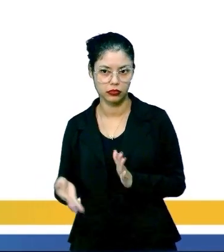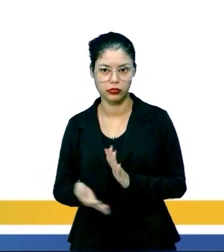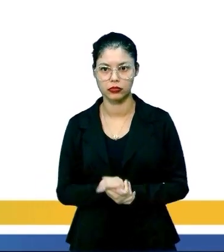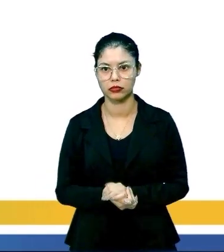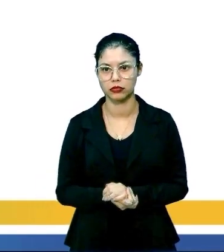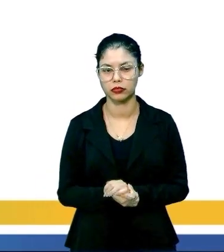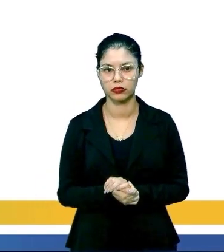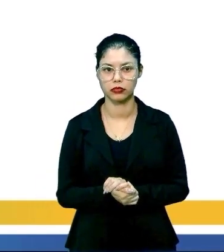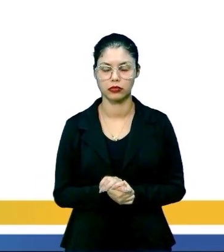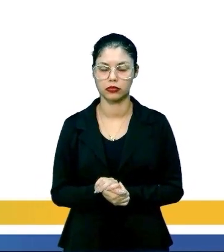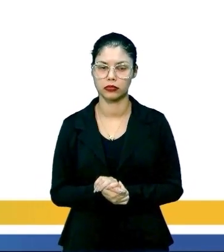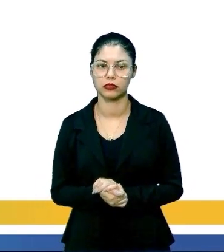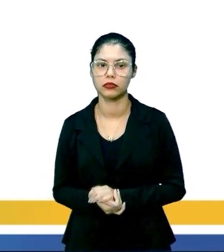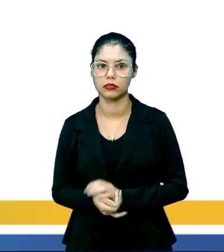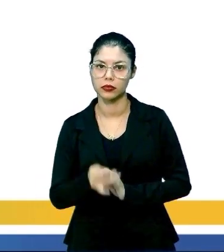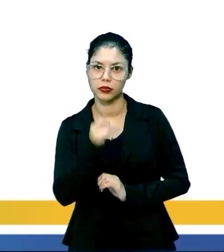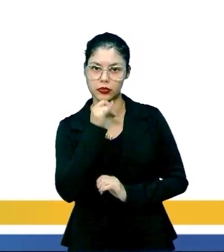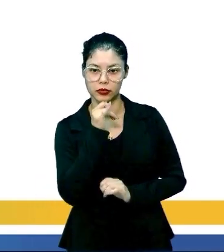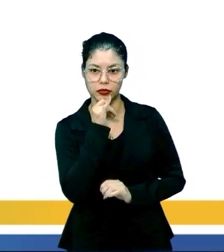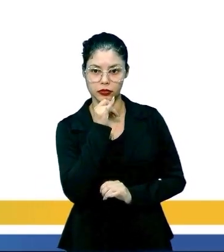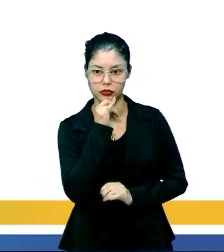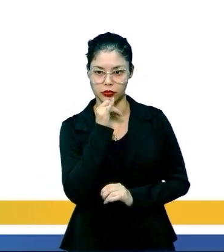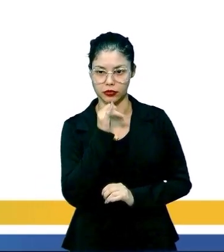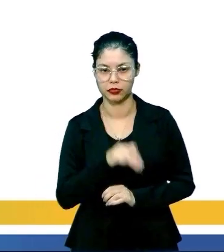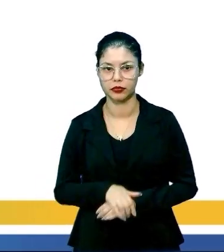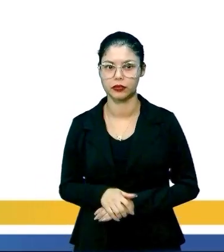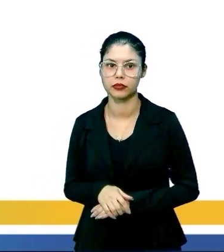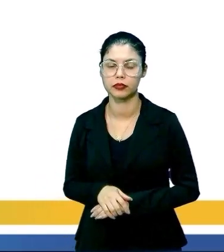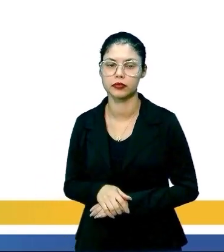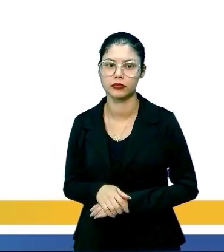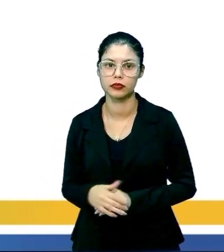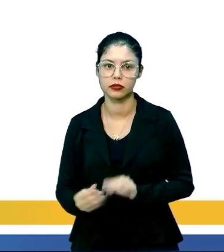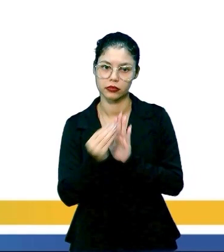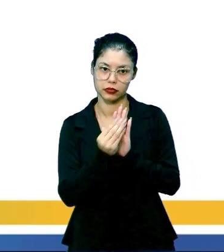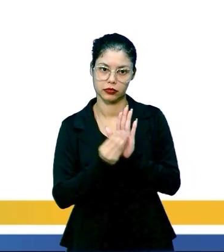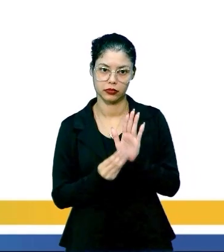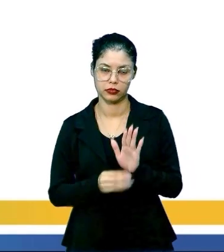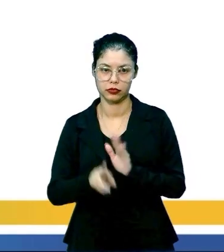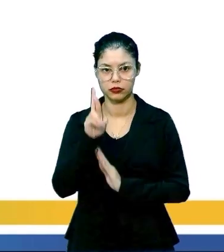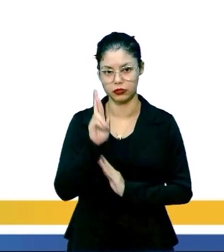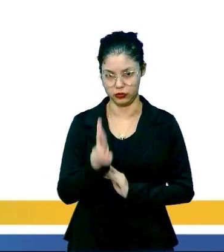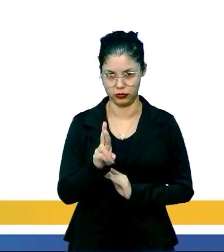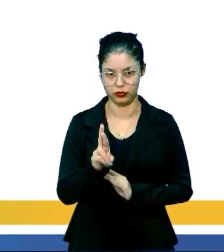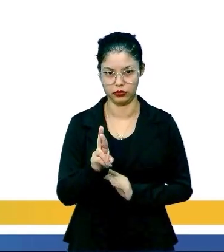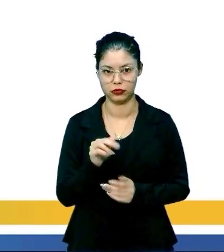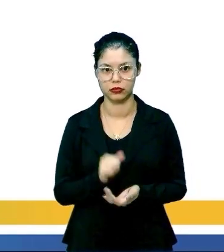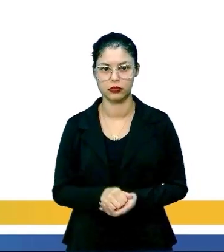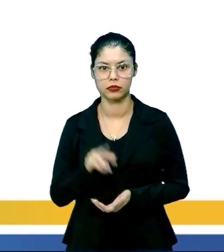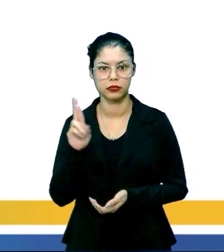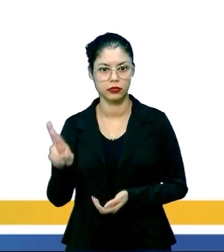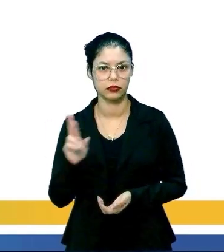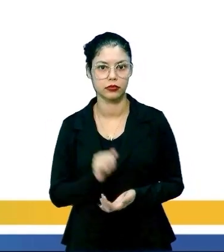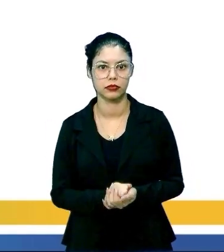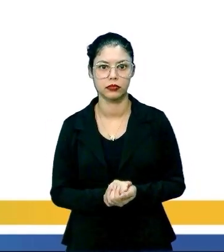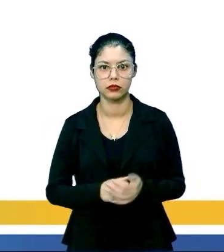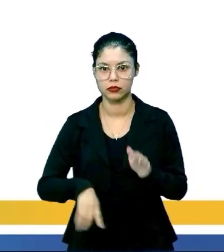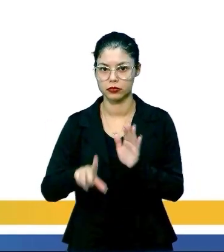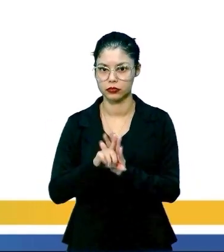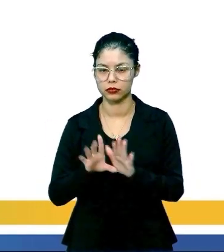em que a função está definida. Exemplo, dada a função de R em